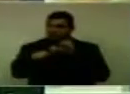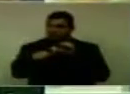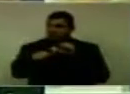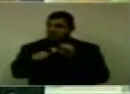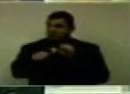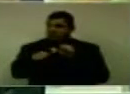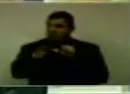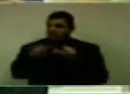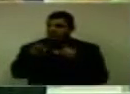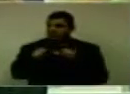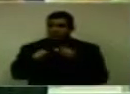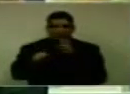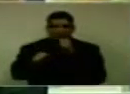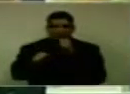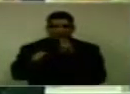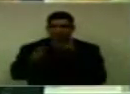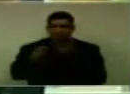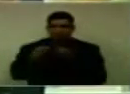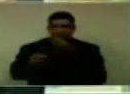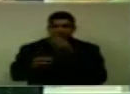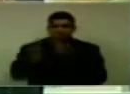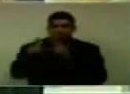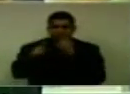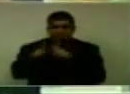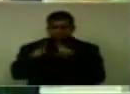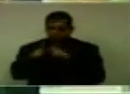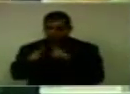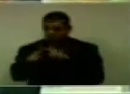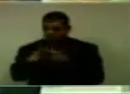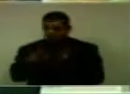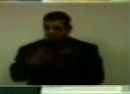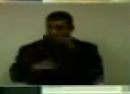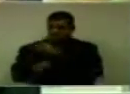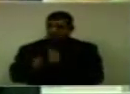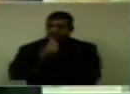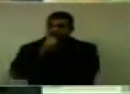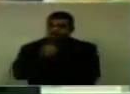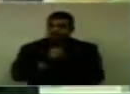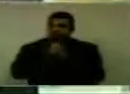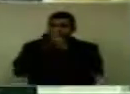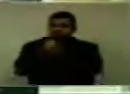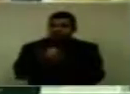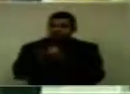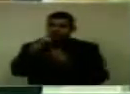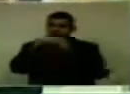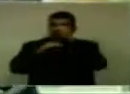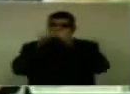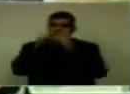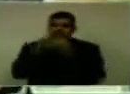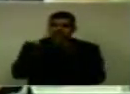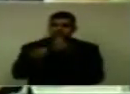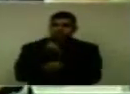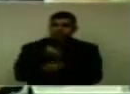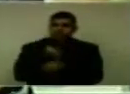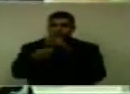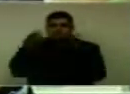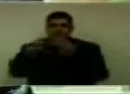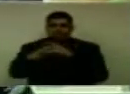no baluarte da solução de um problema que ele ajudou a criar e nunca tentou